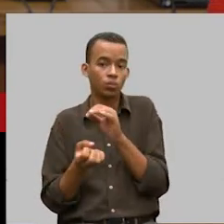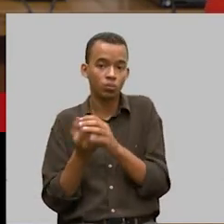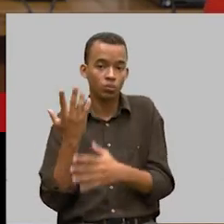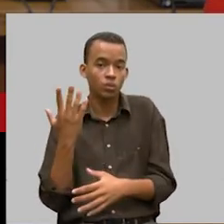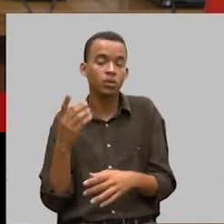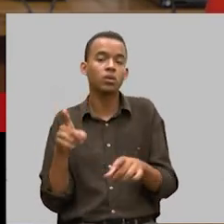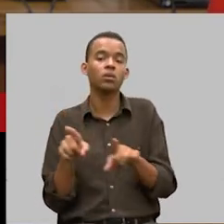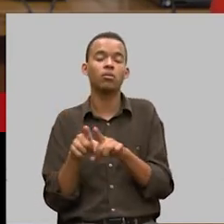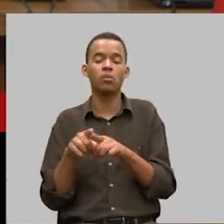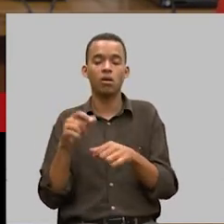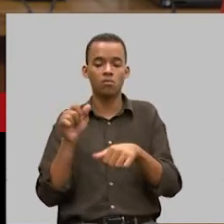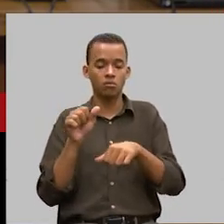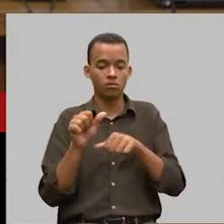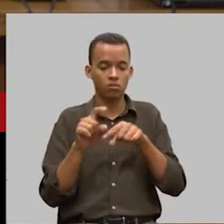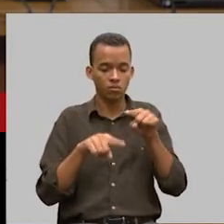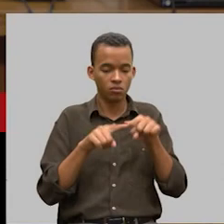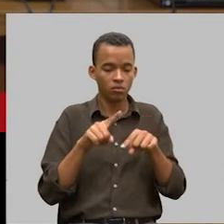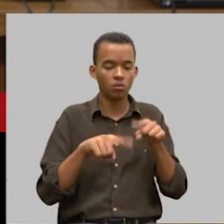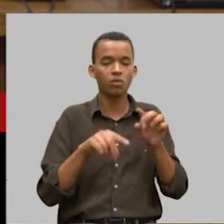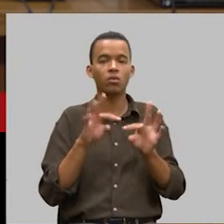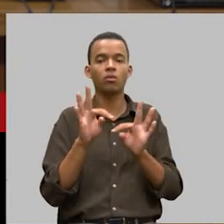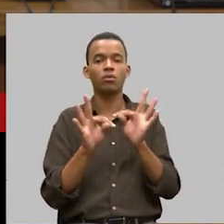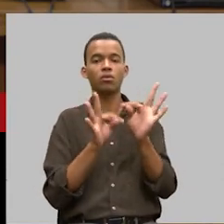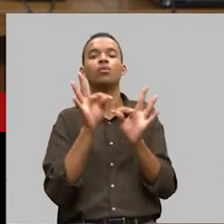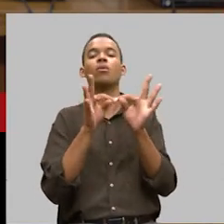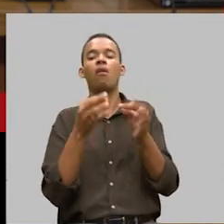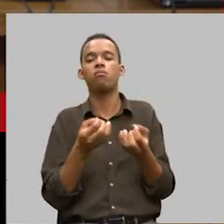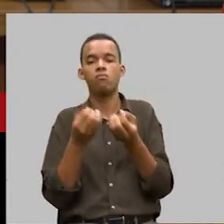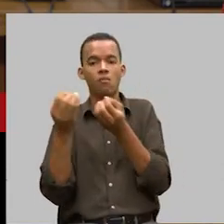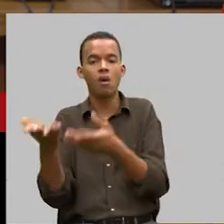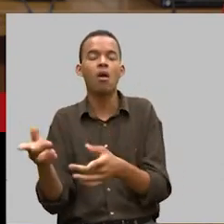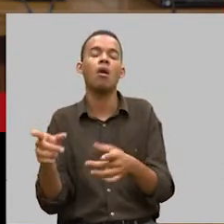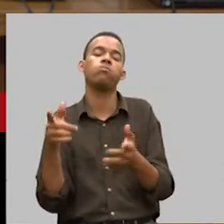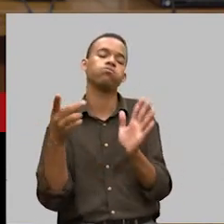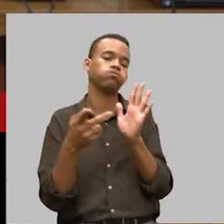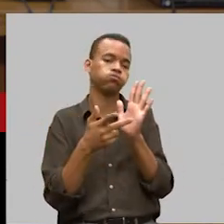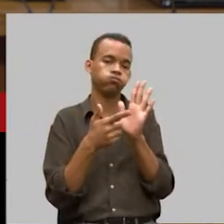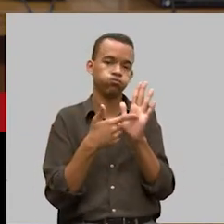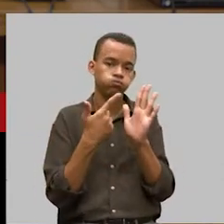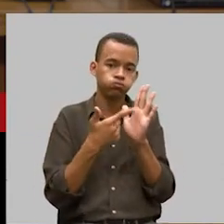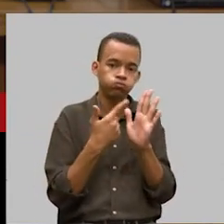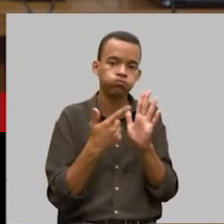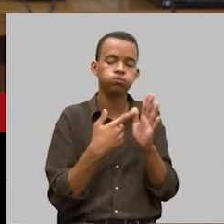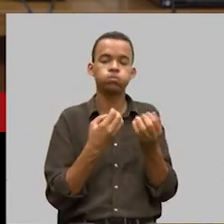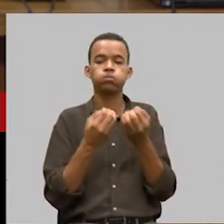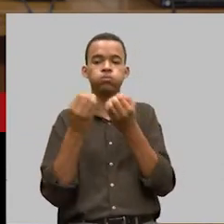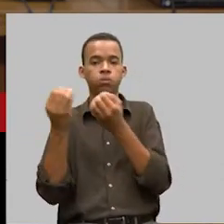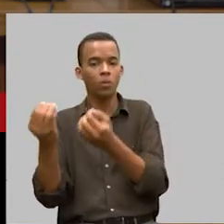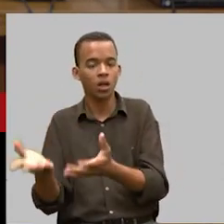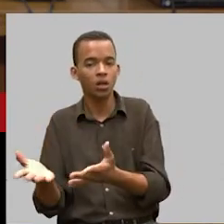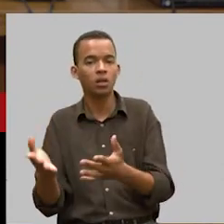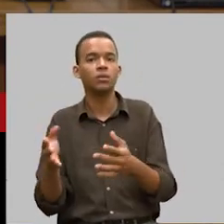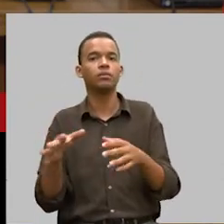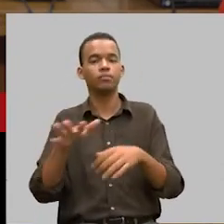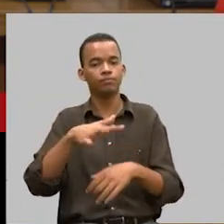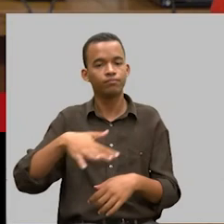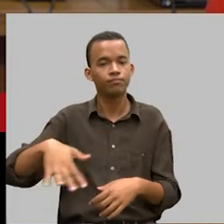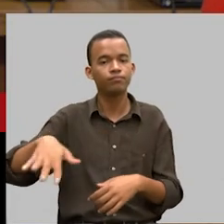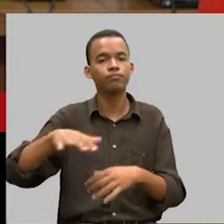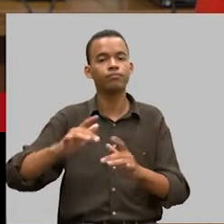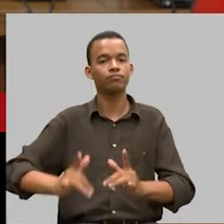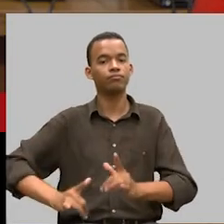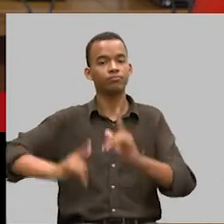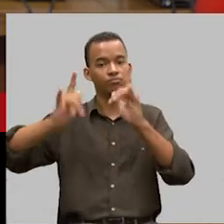equipem que dotem essas escolas de materiais didático pedagógicos espaço físico é inclusive